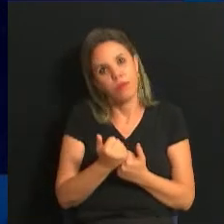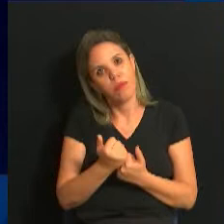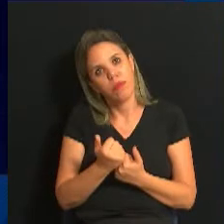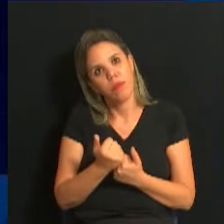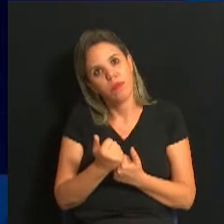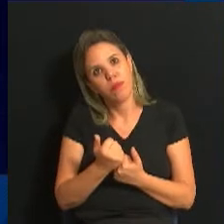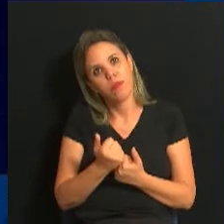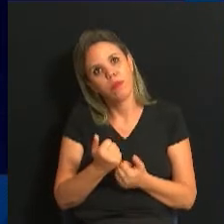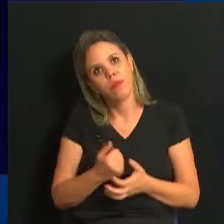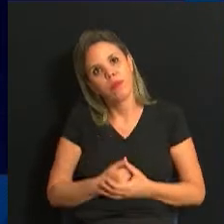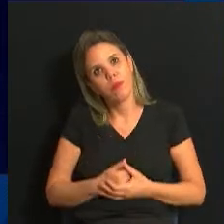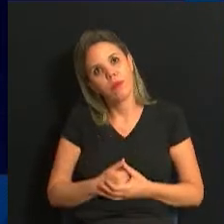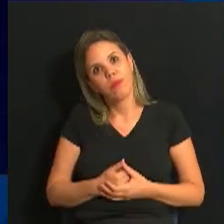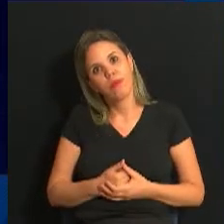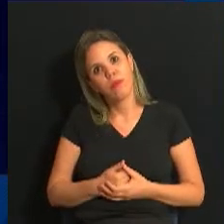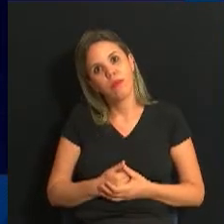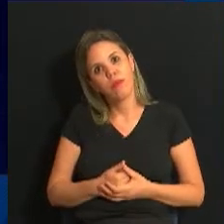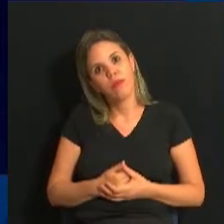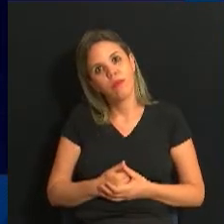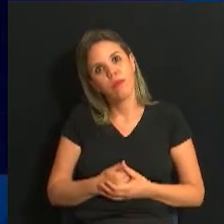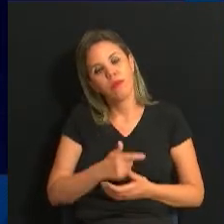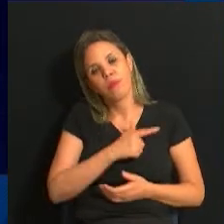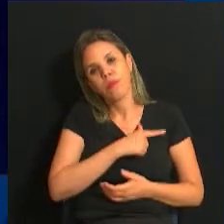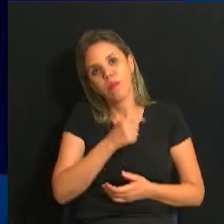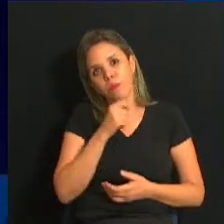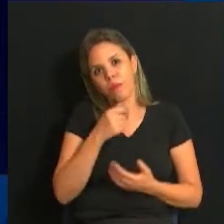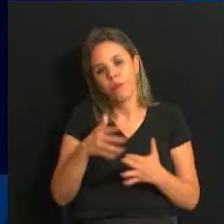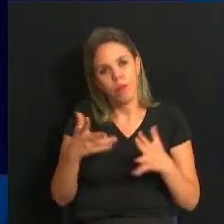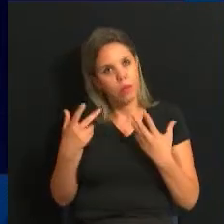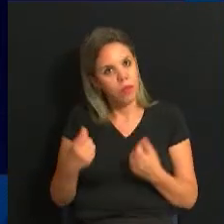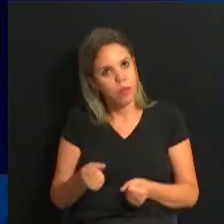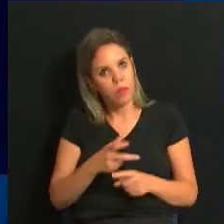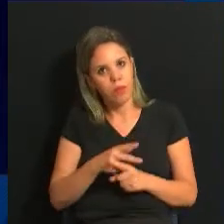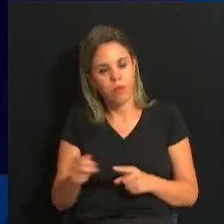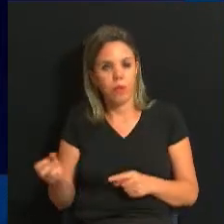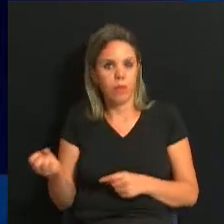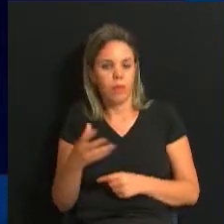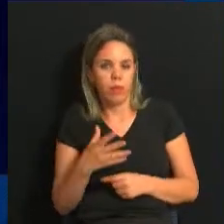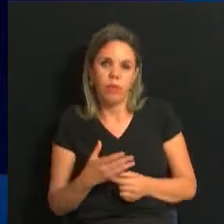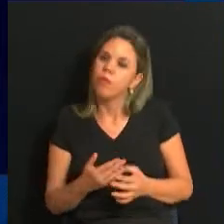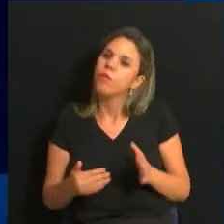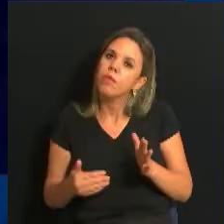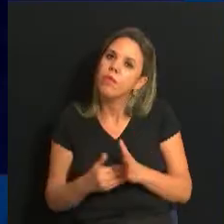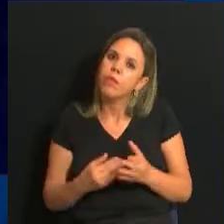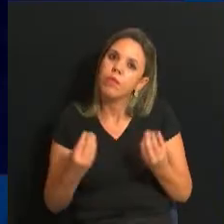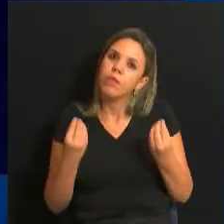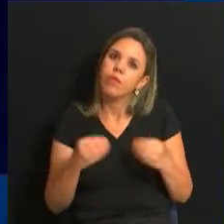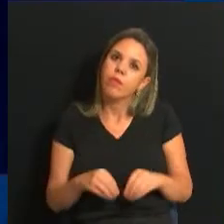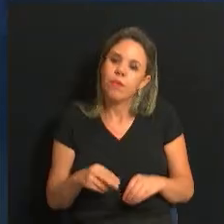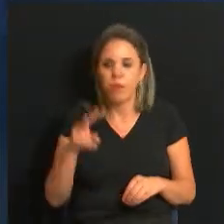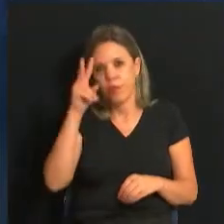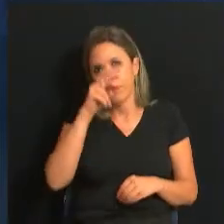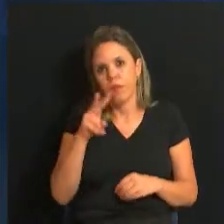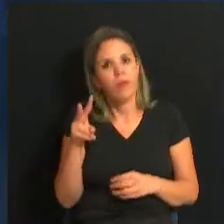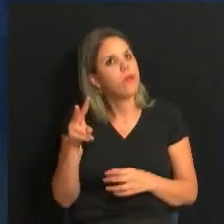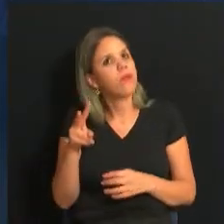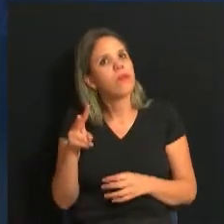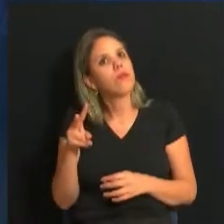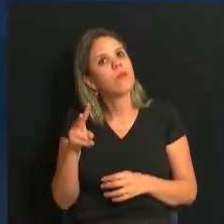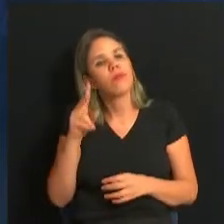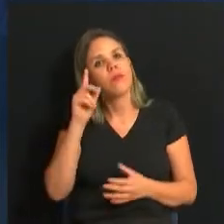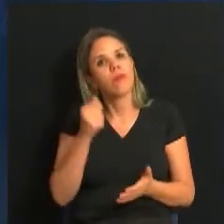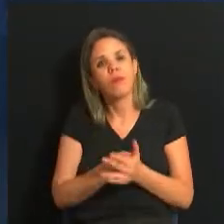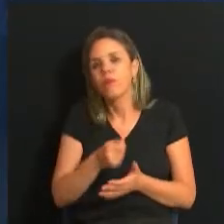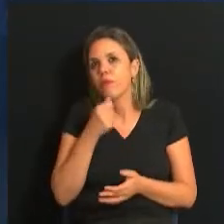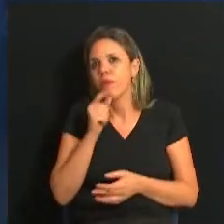ainda não estreou, o Guarani que precisa vencer o Novo Horizontino para sair das últimas colocações. Lembrando que a equipe mandante ainda